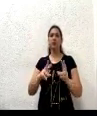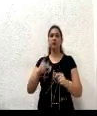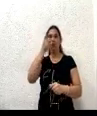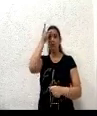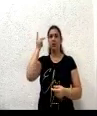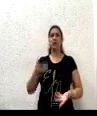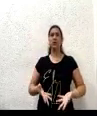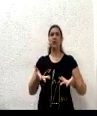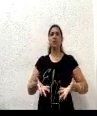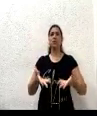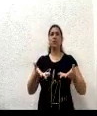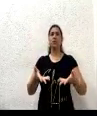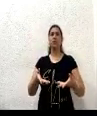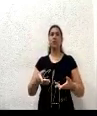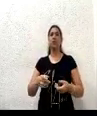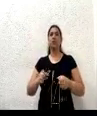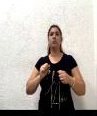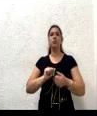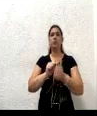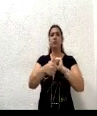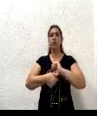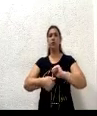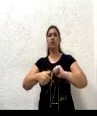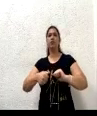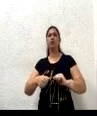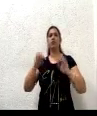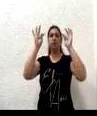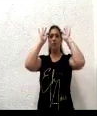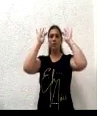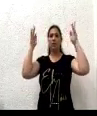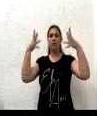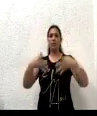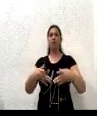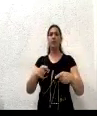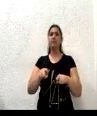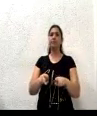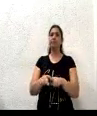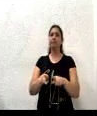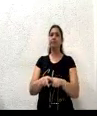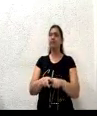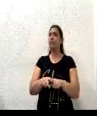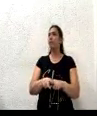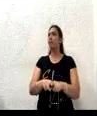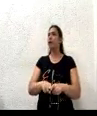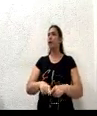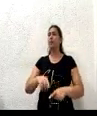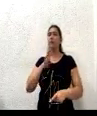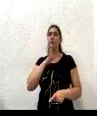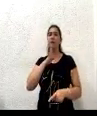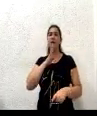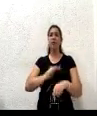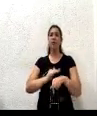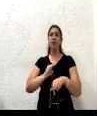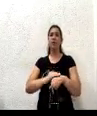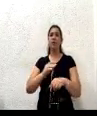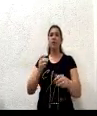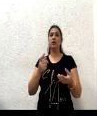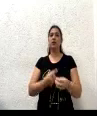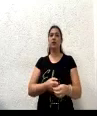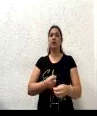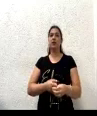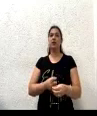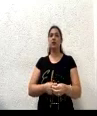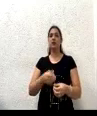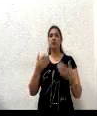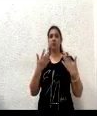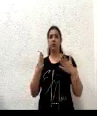incentivo todos a esporte, enfim, turismo, e para eles conhecerem mais a cidade. Parabéns, vereador. Eu